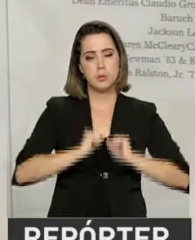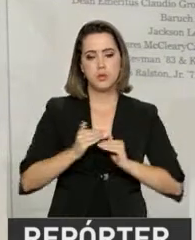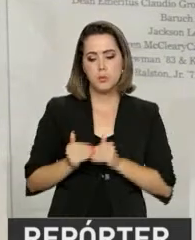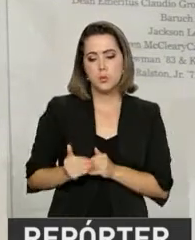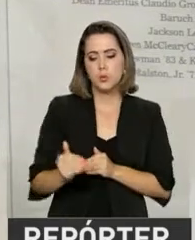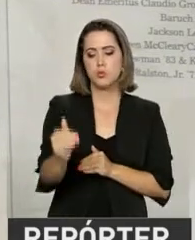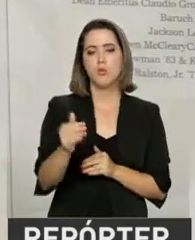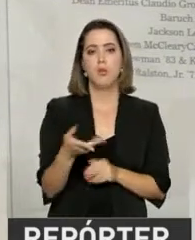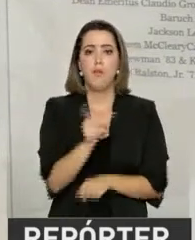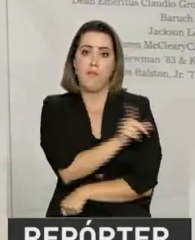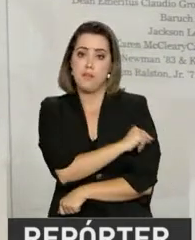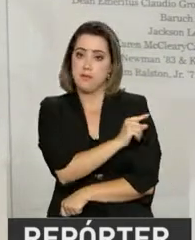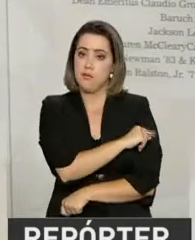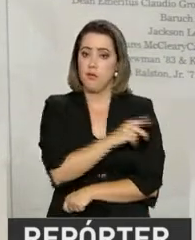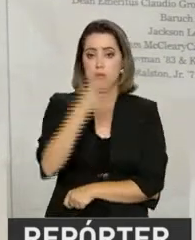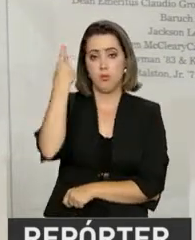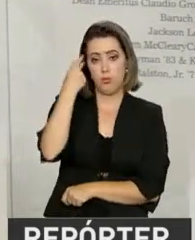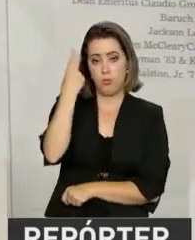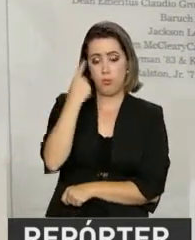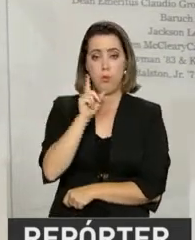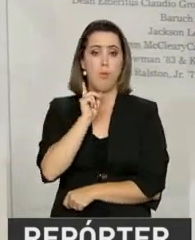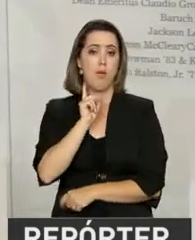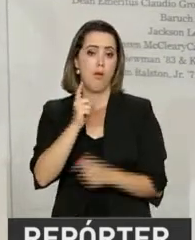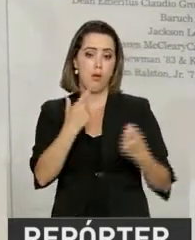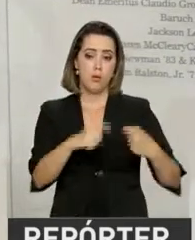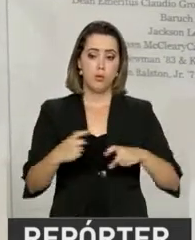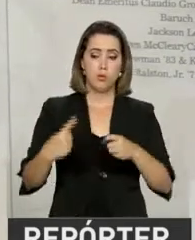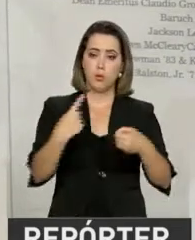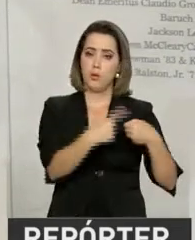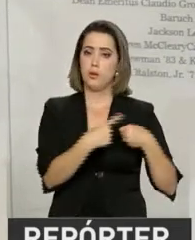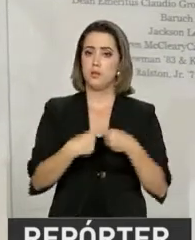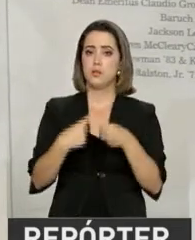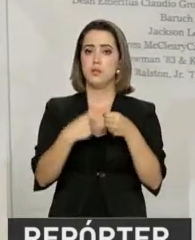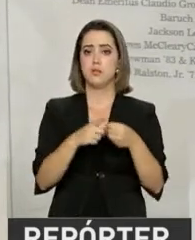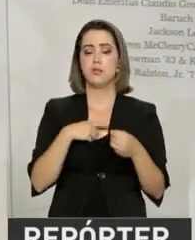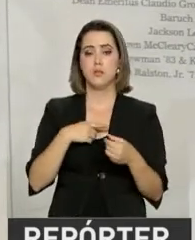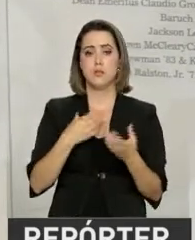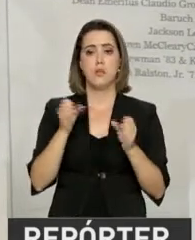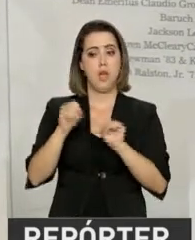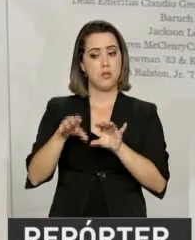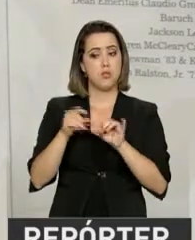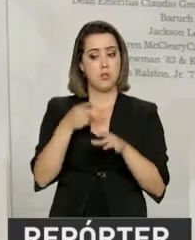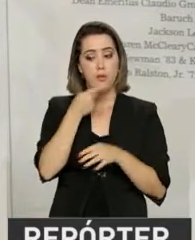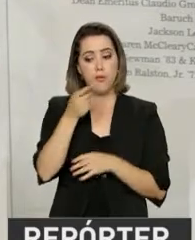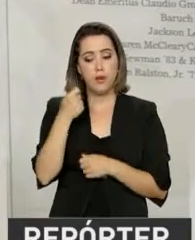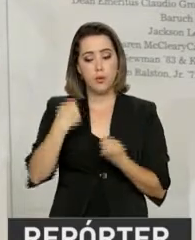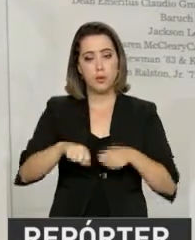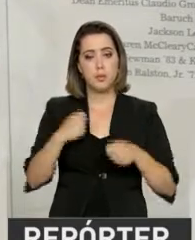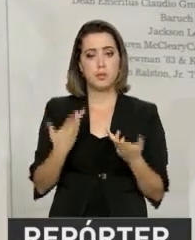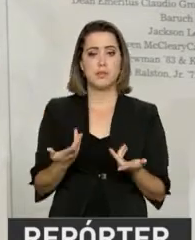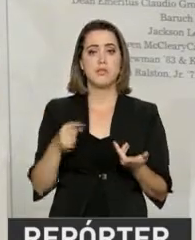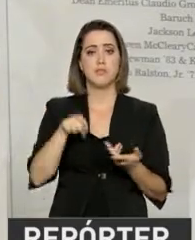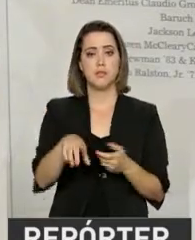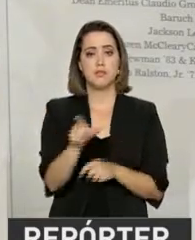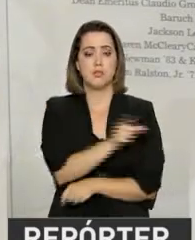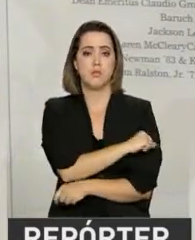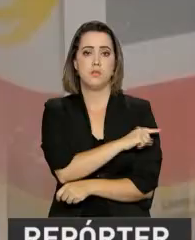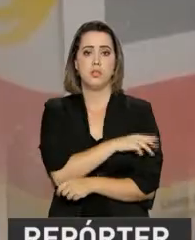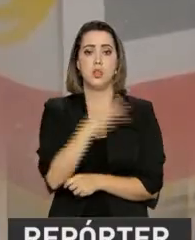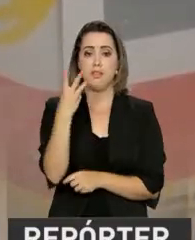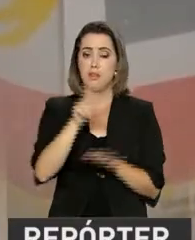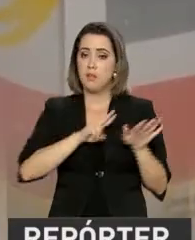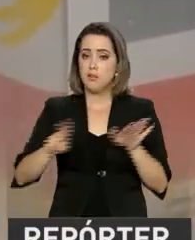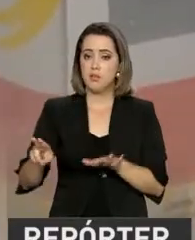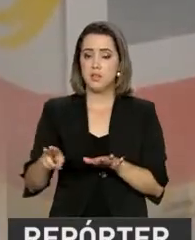manter o bloqueio das cidades onde houve recomendação de vacinação, até porque já há 3 semanas nenhuma cidade nova entra em área de recomendação.